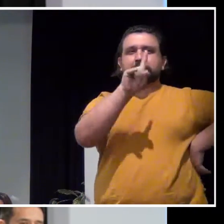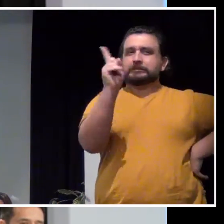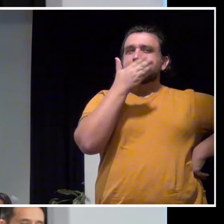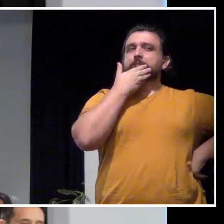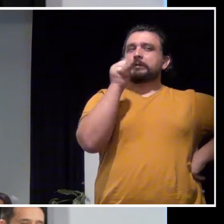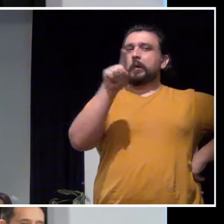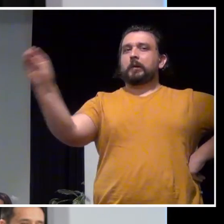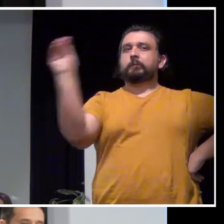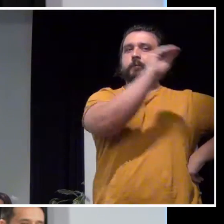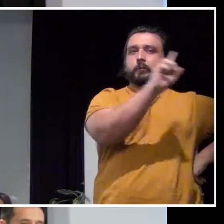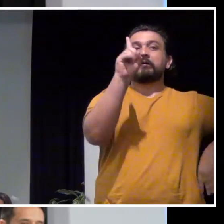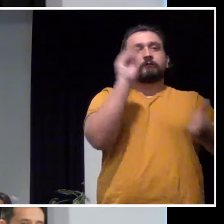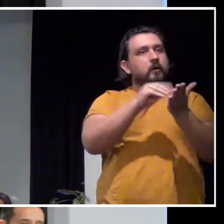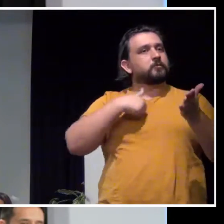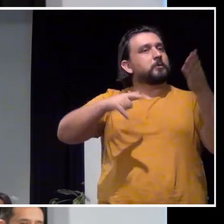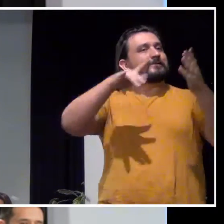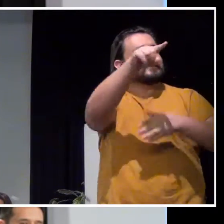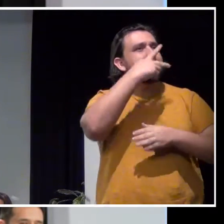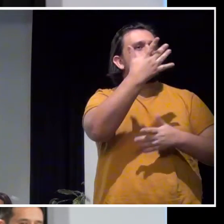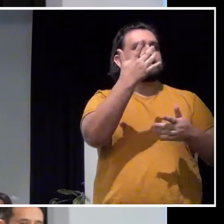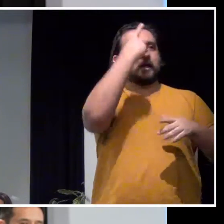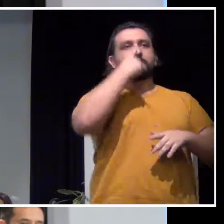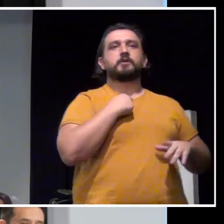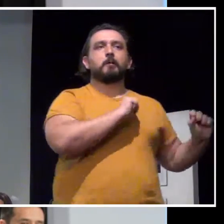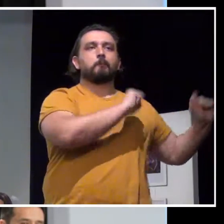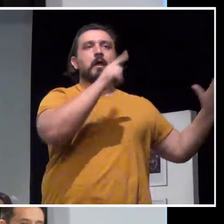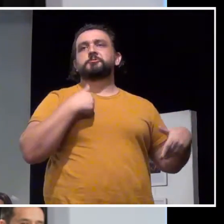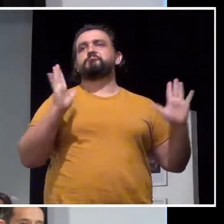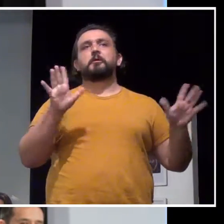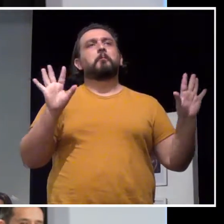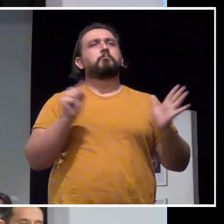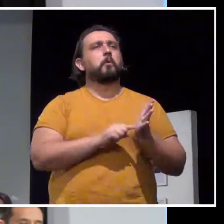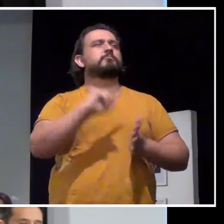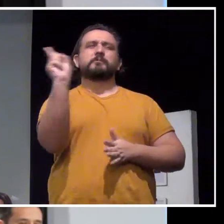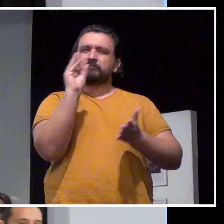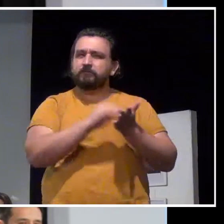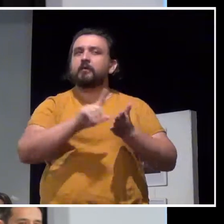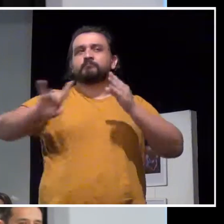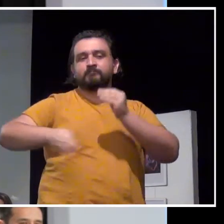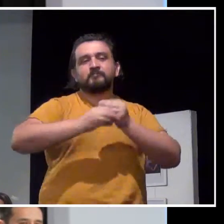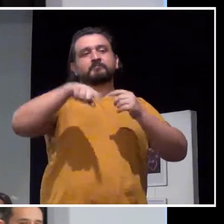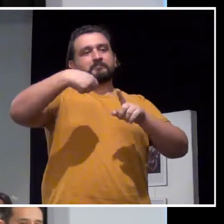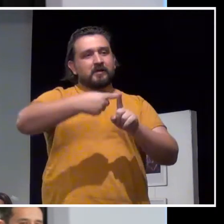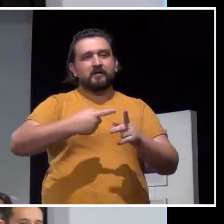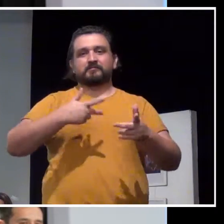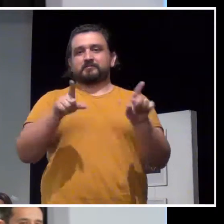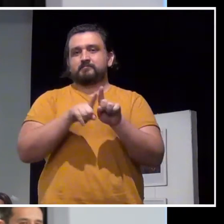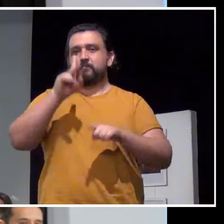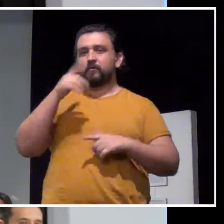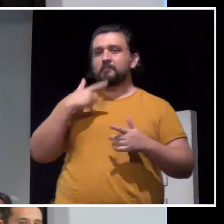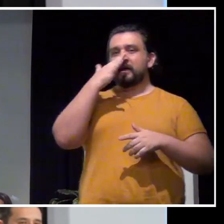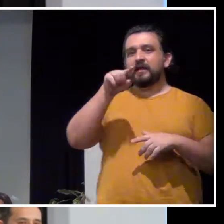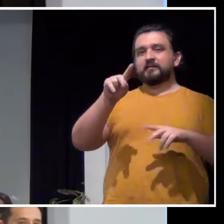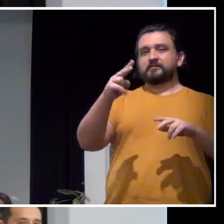coisa, não complementei a minha explicação sobre a imagem, eu não consegui fazer um link, faltou provocar o